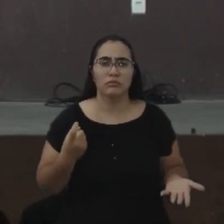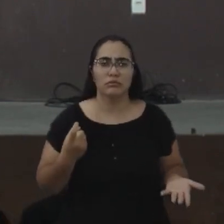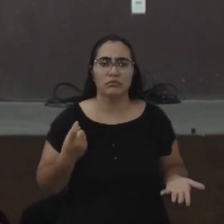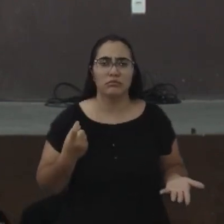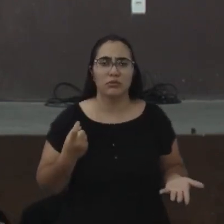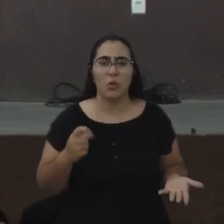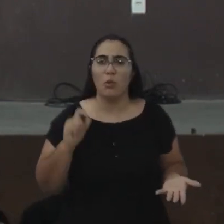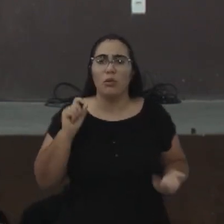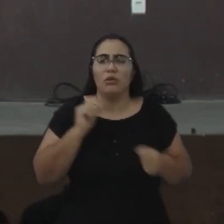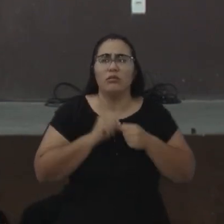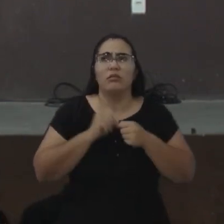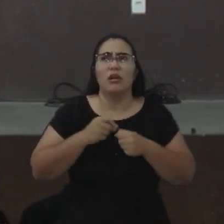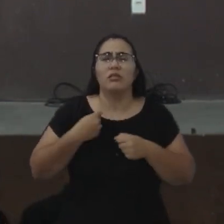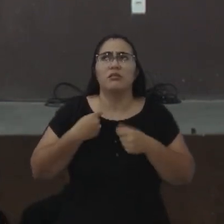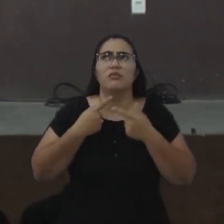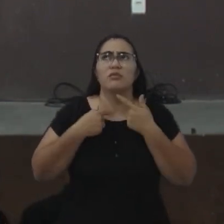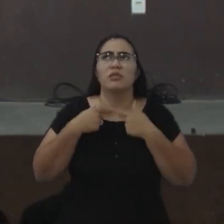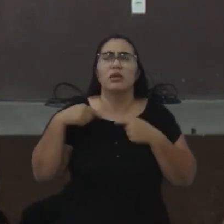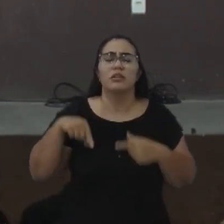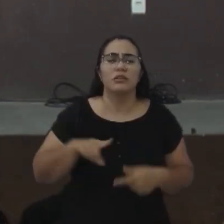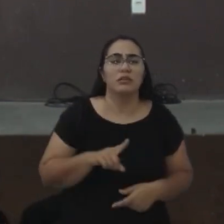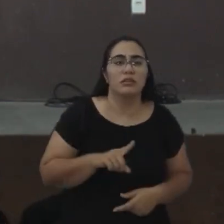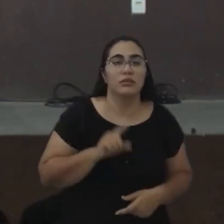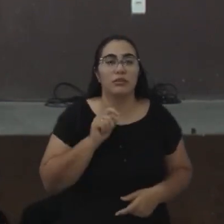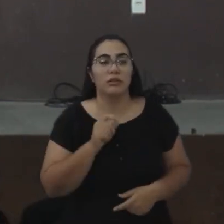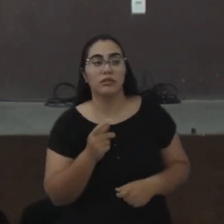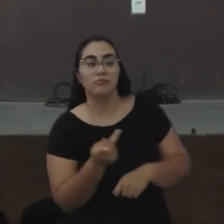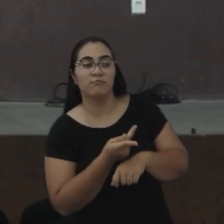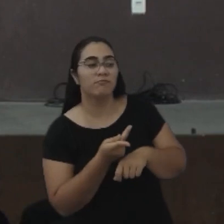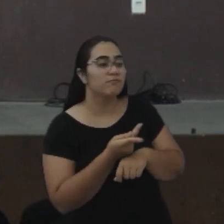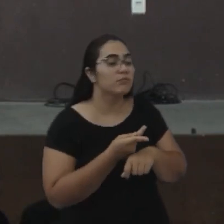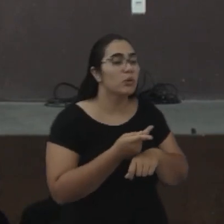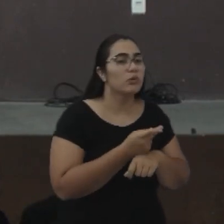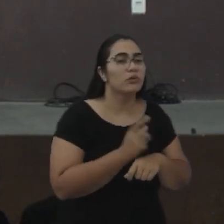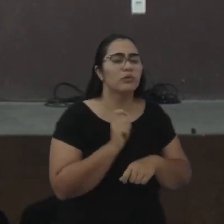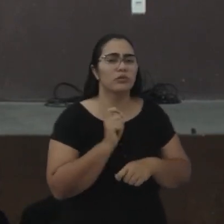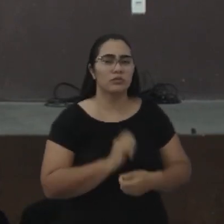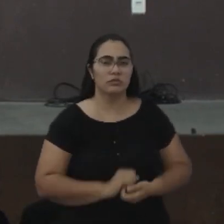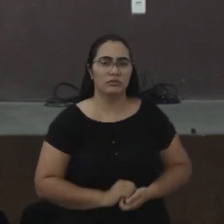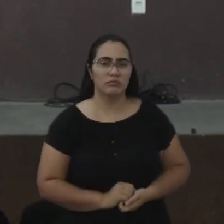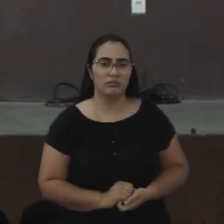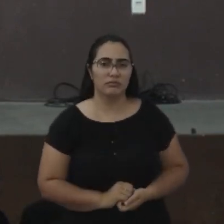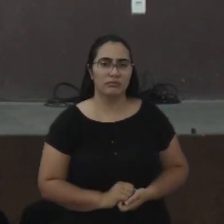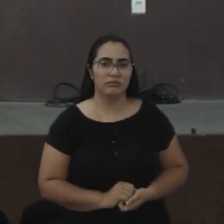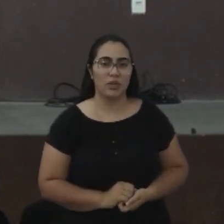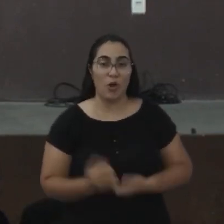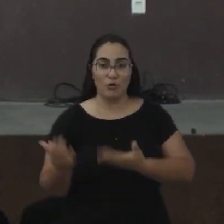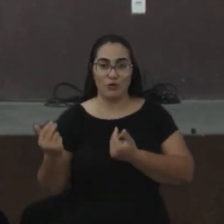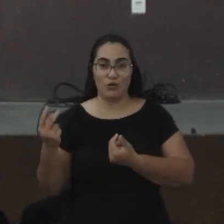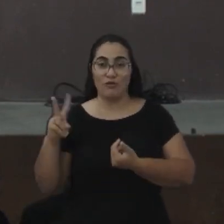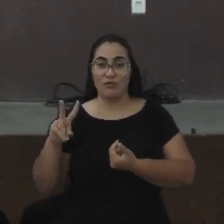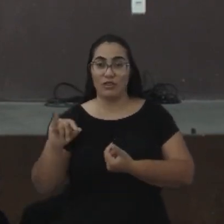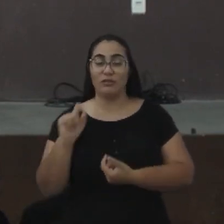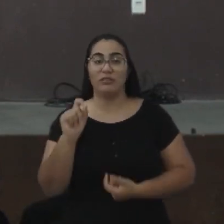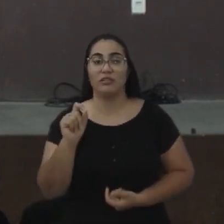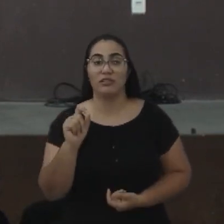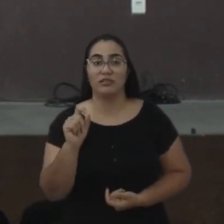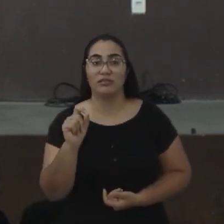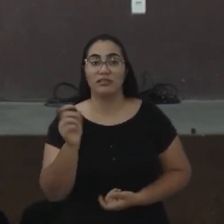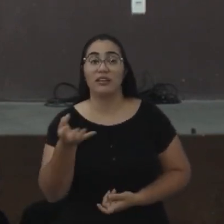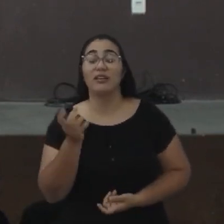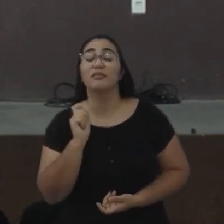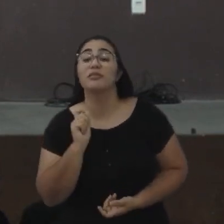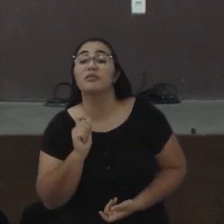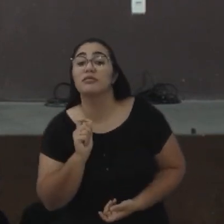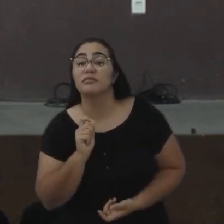a ir ali? Caça. Caçar o quê? O jovem vai lá caçar o quê?